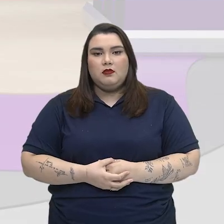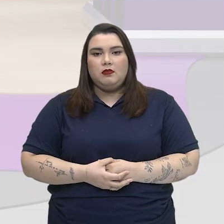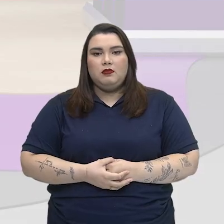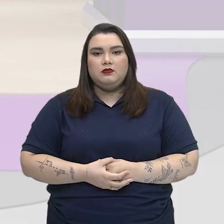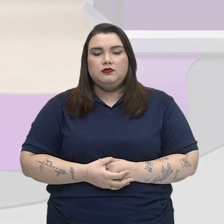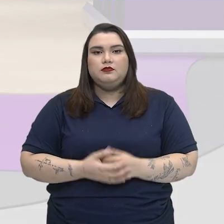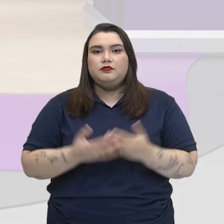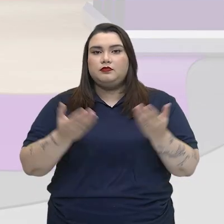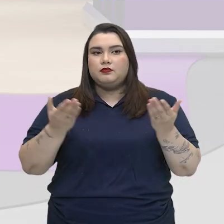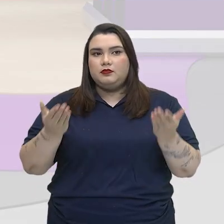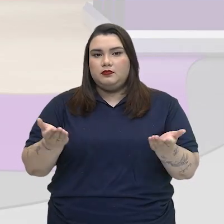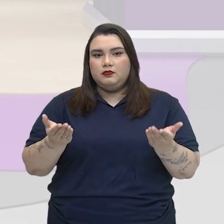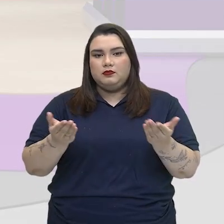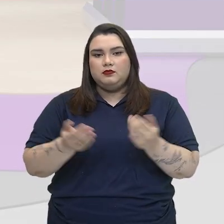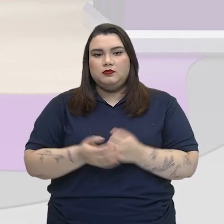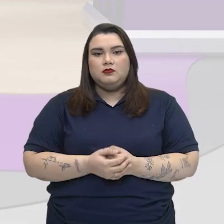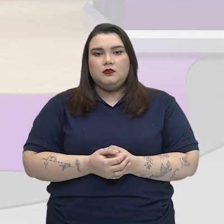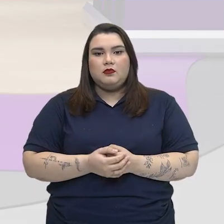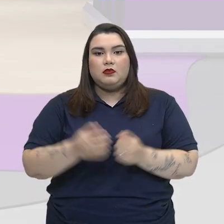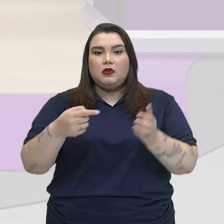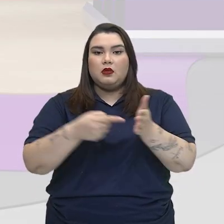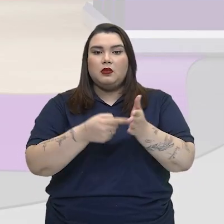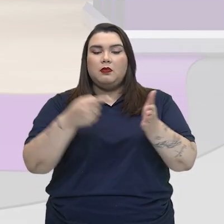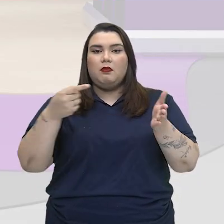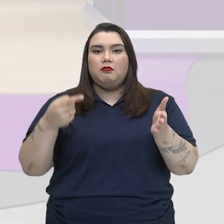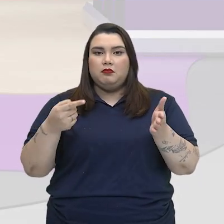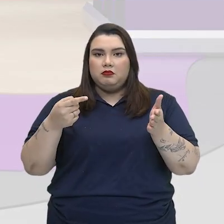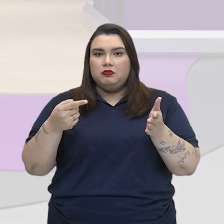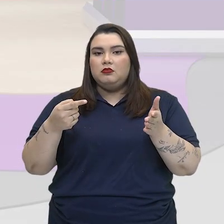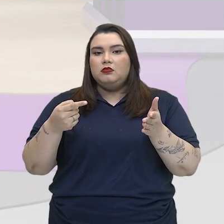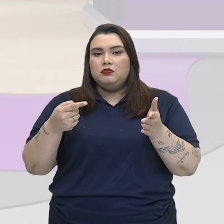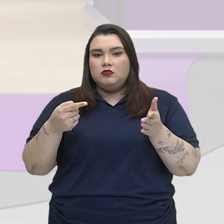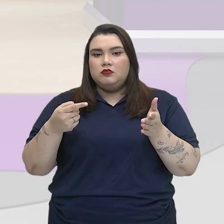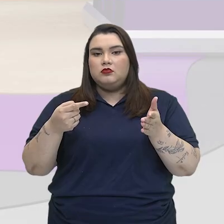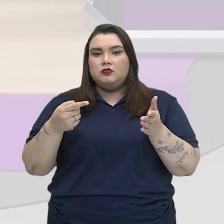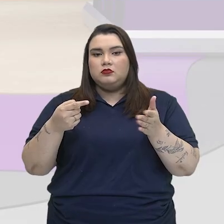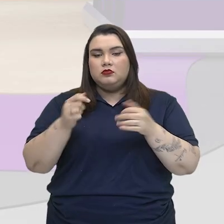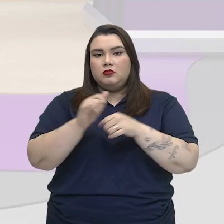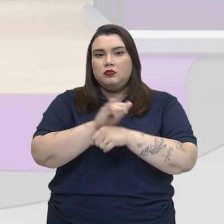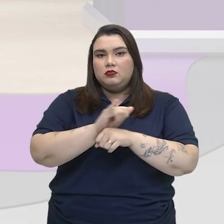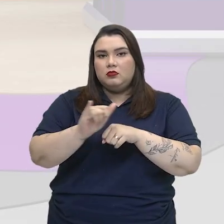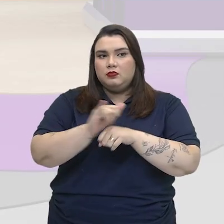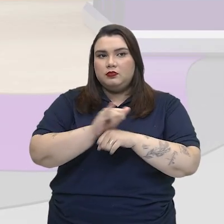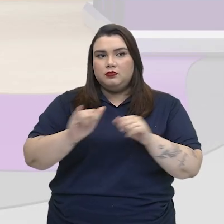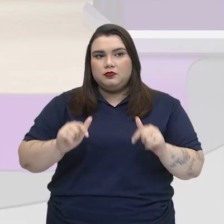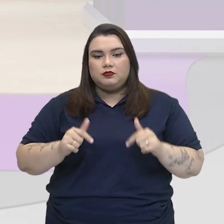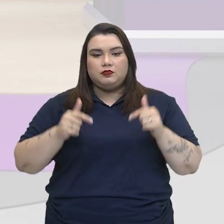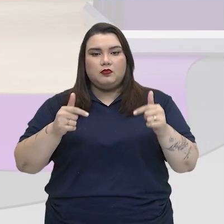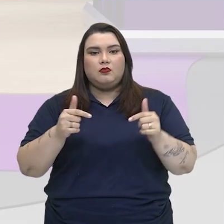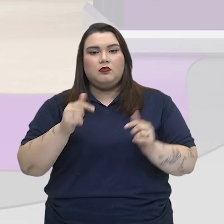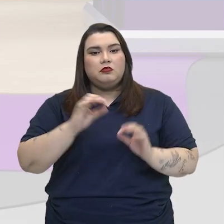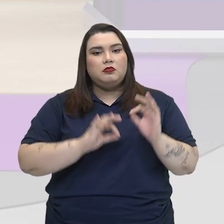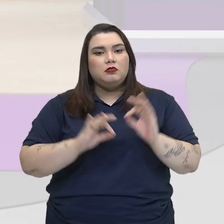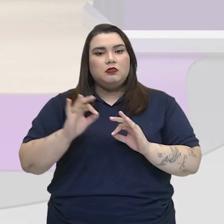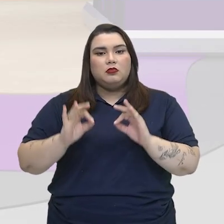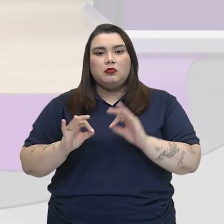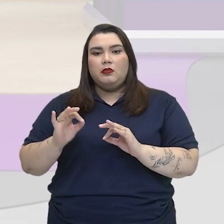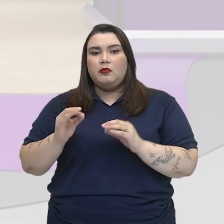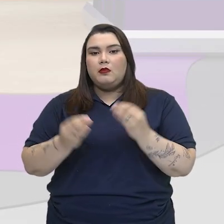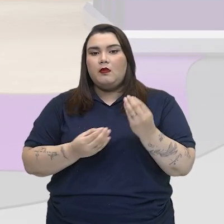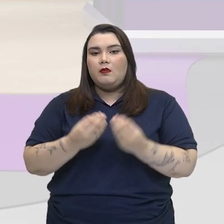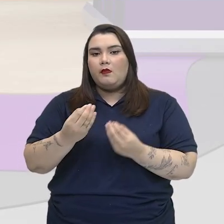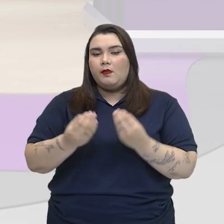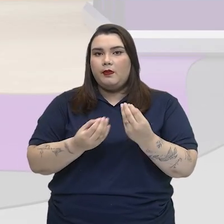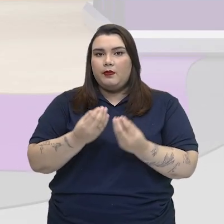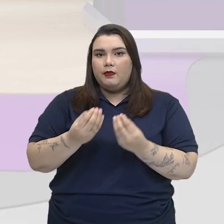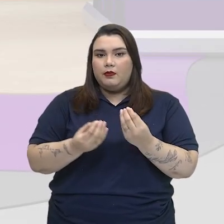Pois bem, então o primeiro passo, a primeira ação realizada para se fazer,